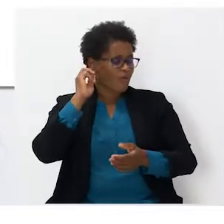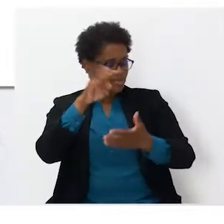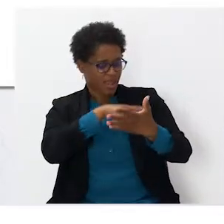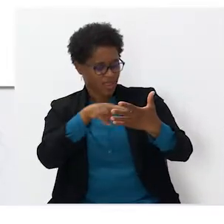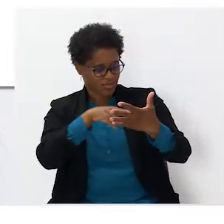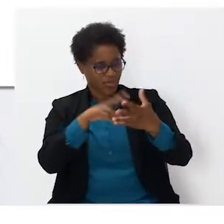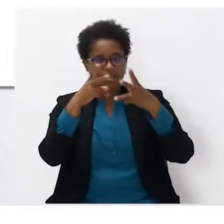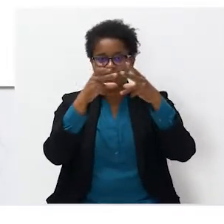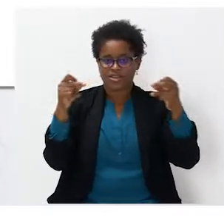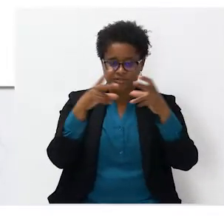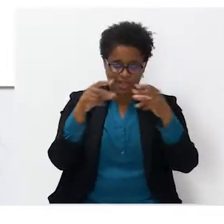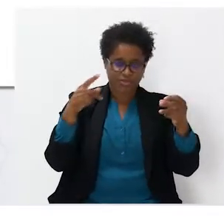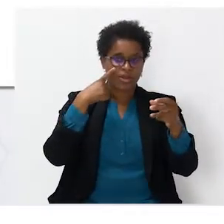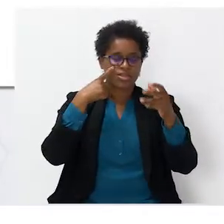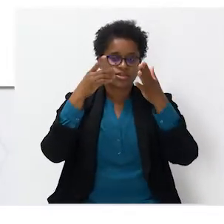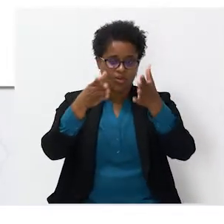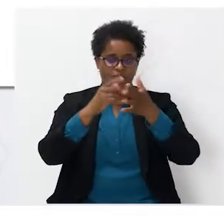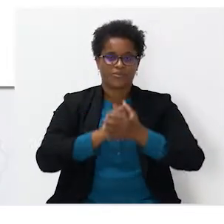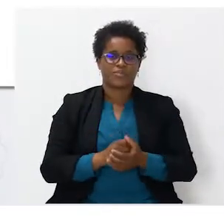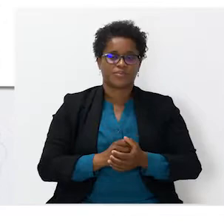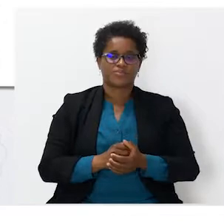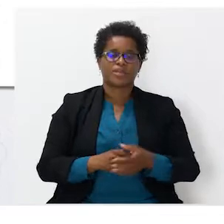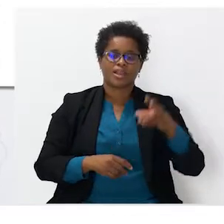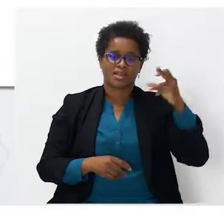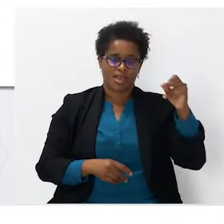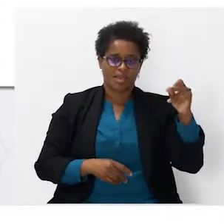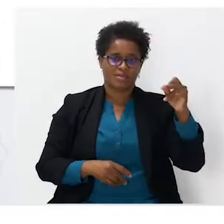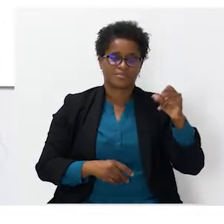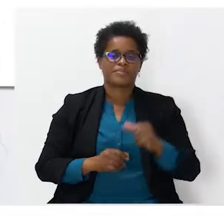leitura das frases com atenção. A linha A.